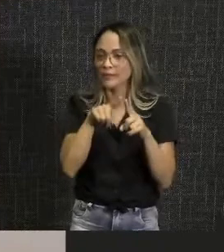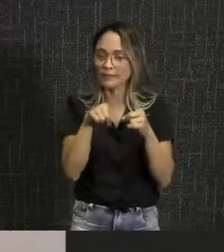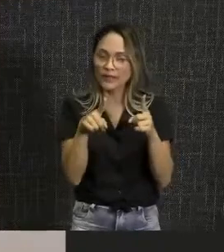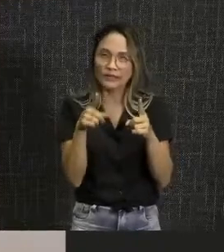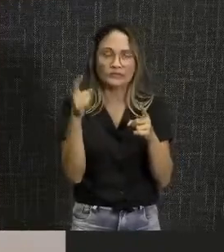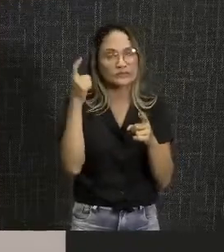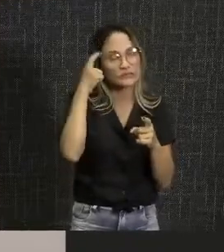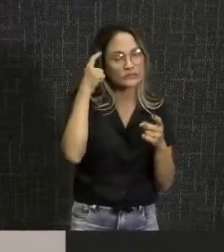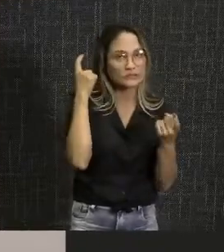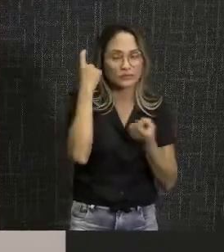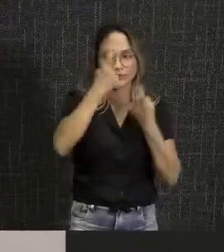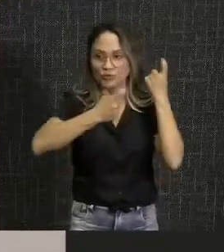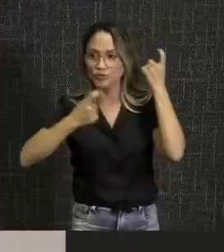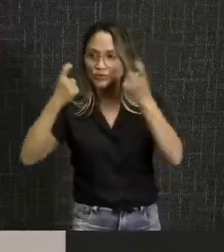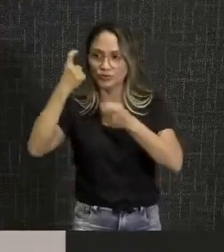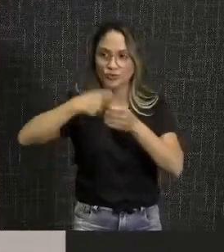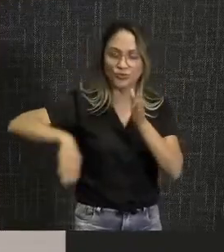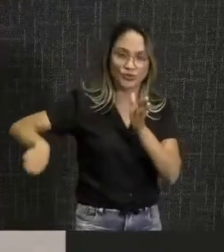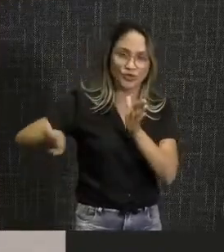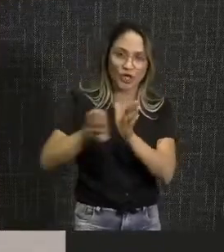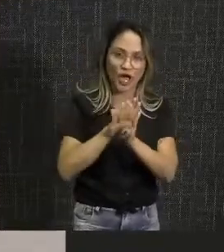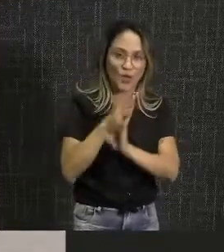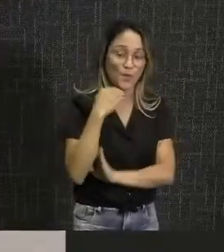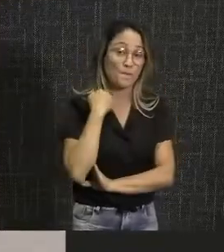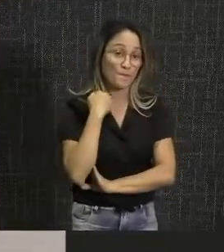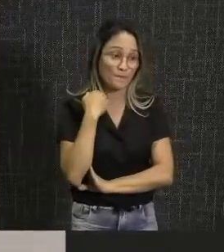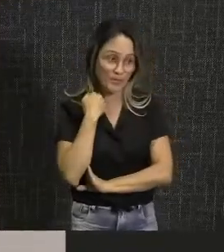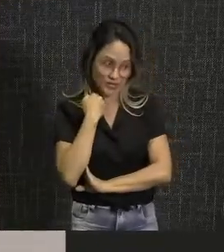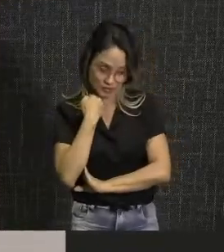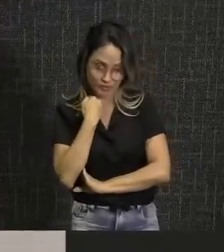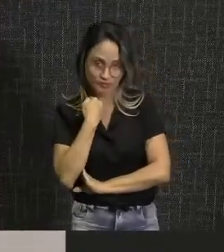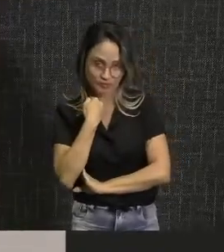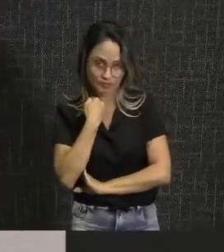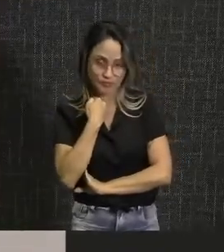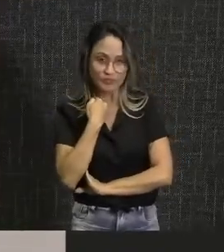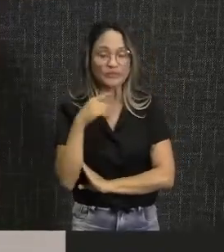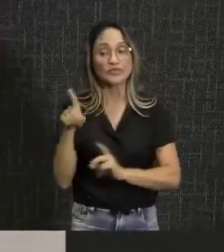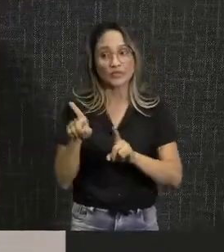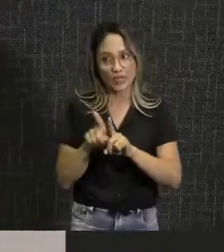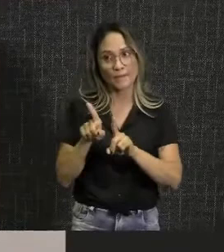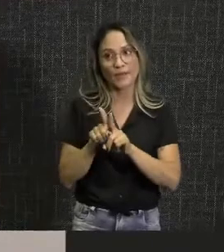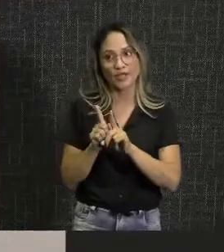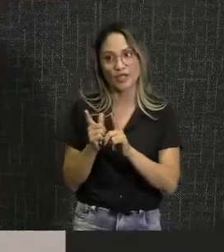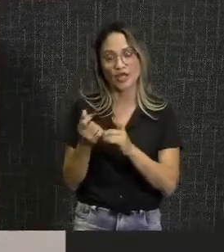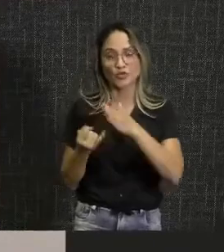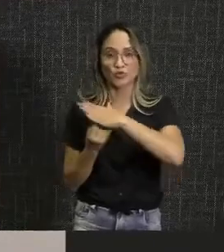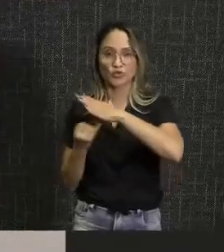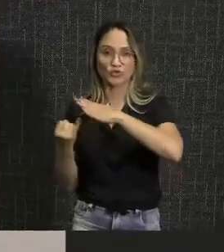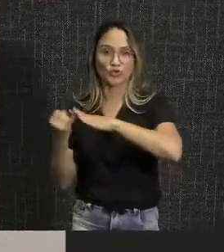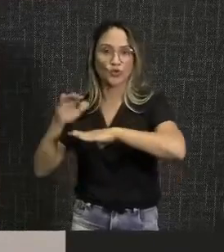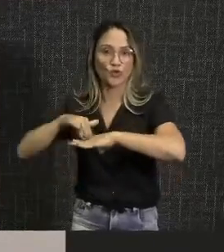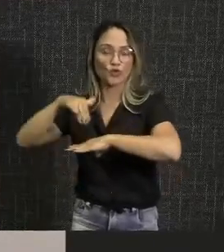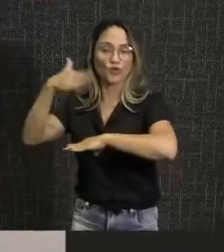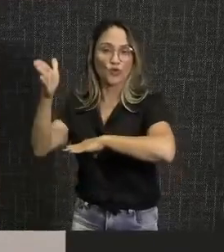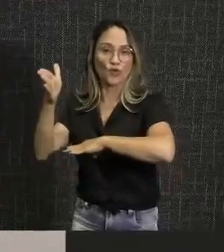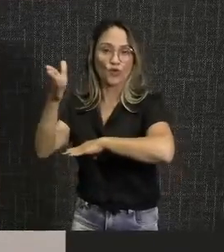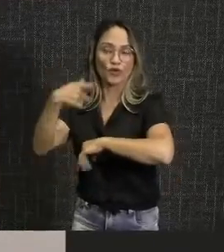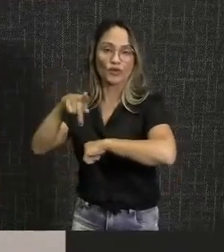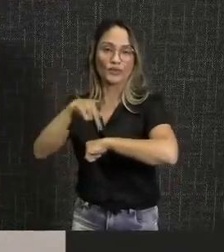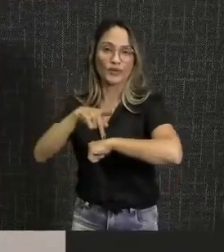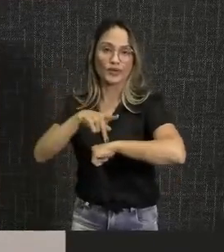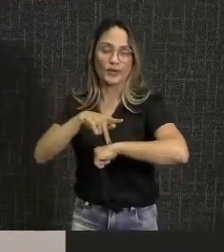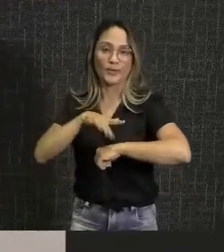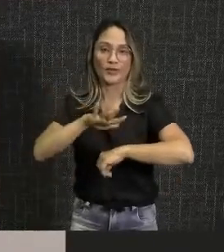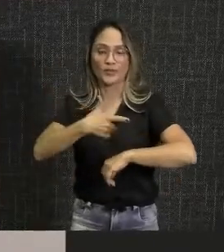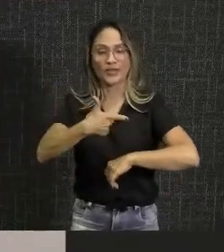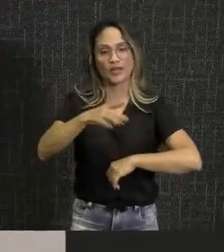banco chegou a colocar, não só banco, como instituições internacionais, a gente no ano perder quase 10% do PIB. Não vai ser